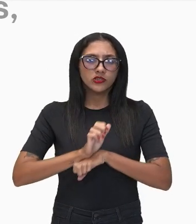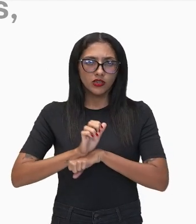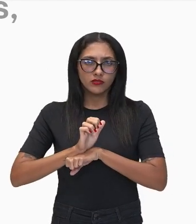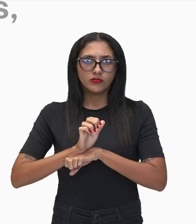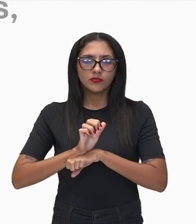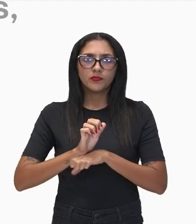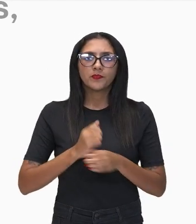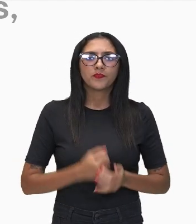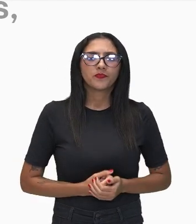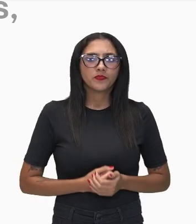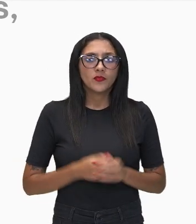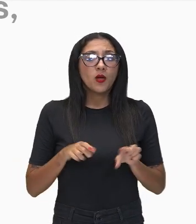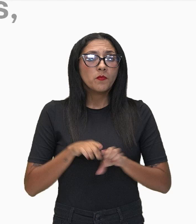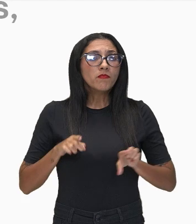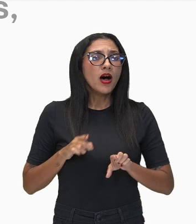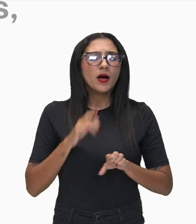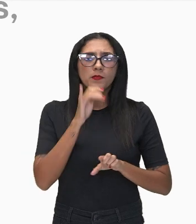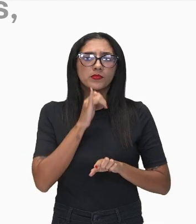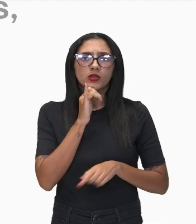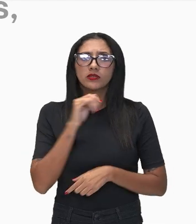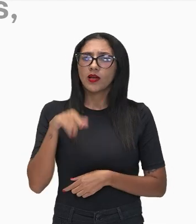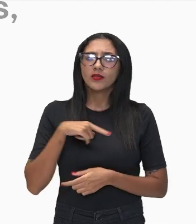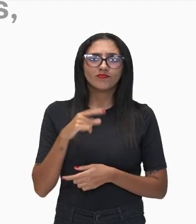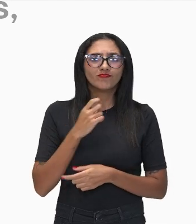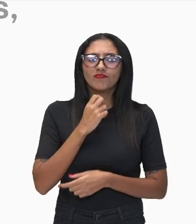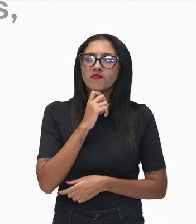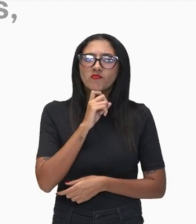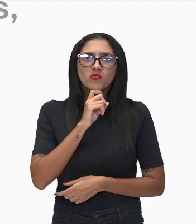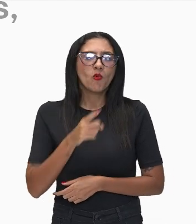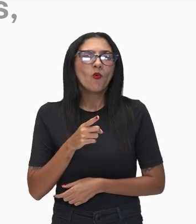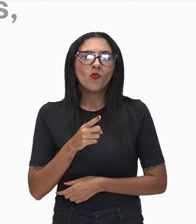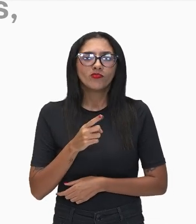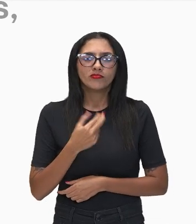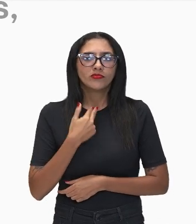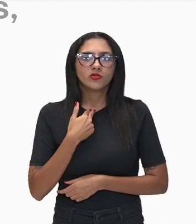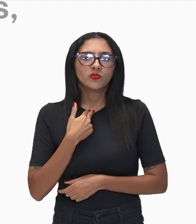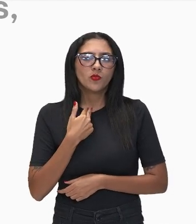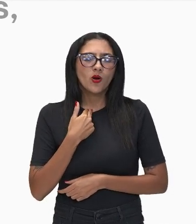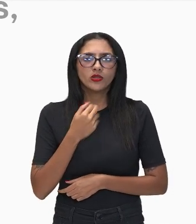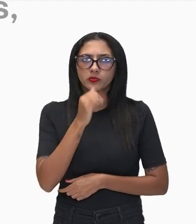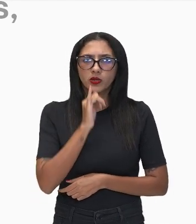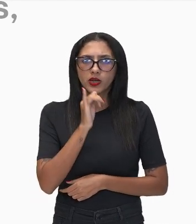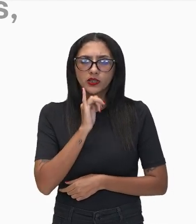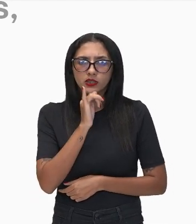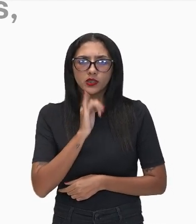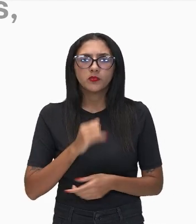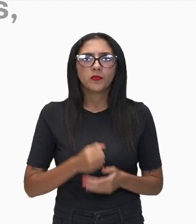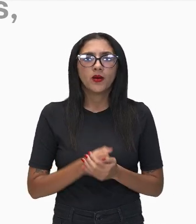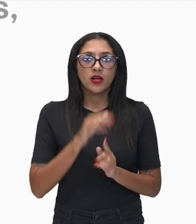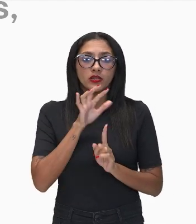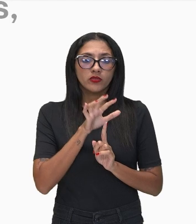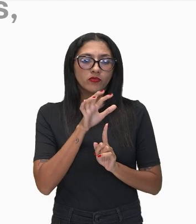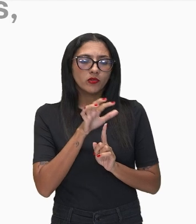que elas não podem ultrapassar o que está previsto na